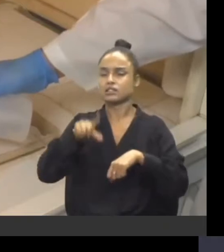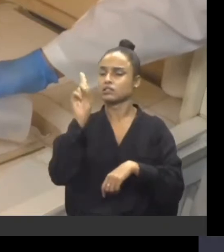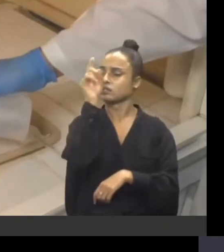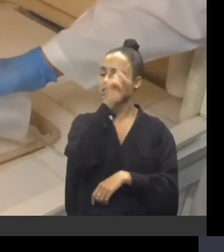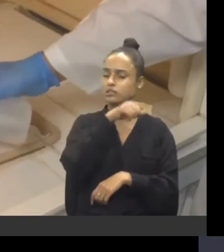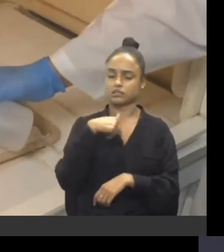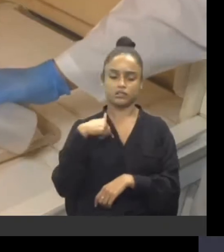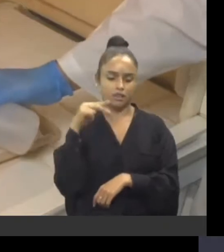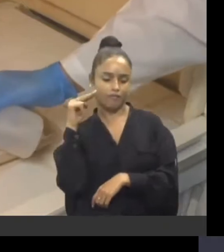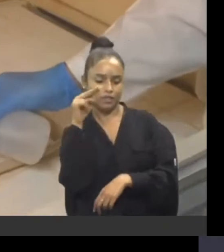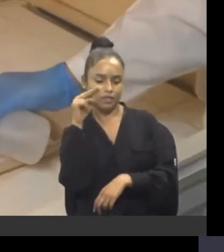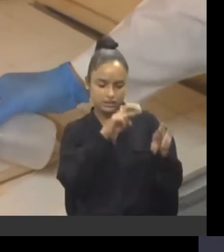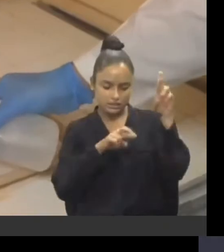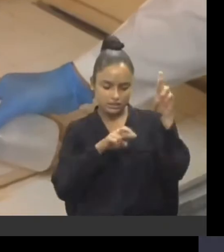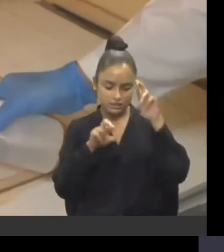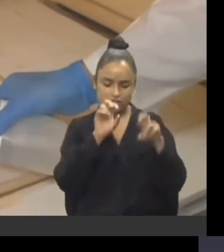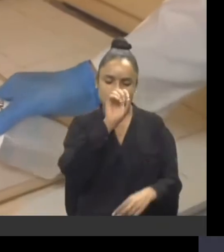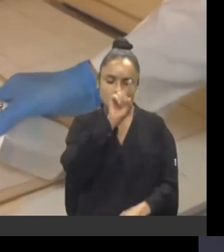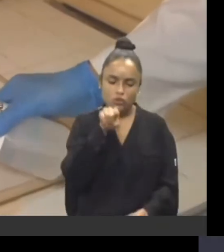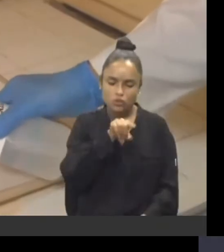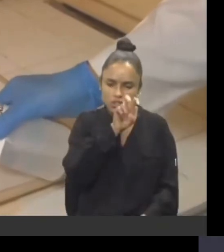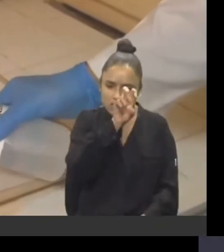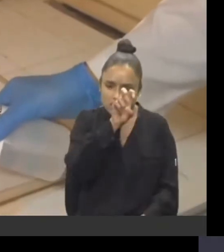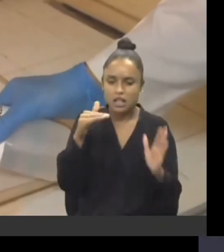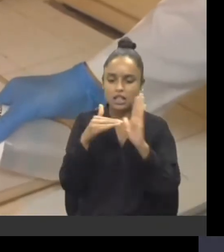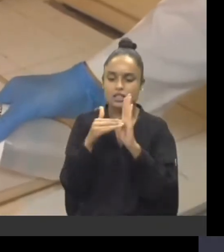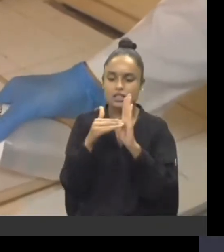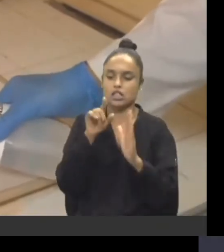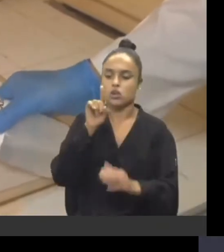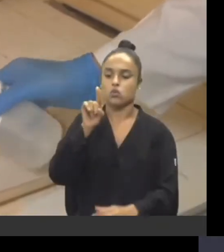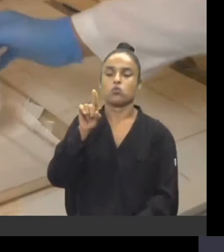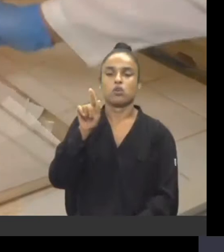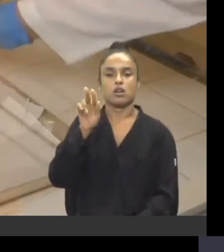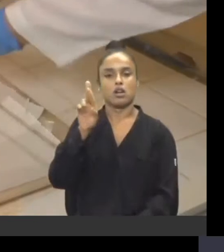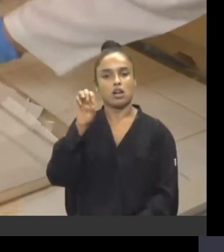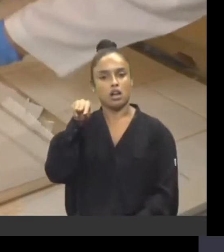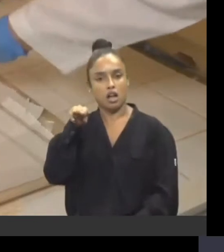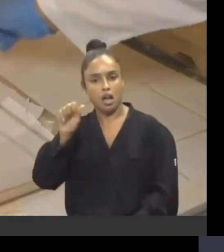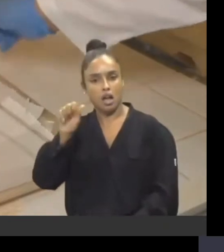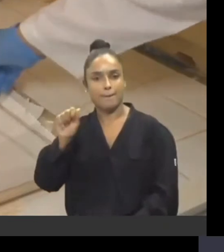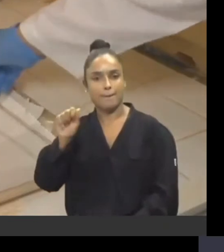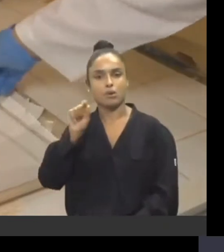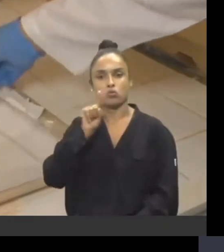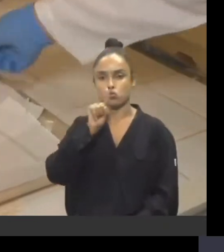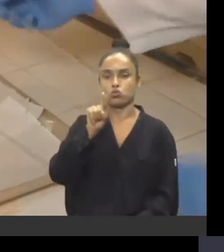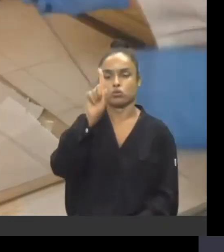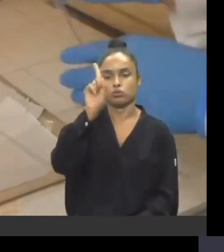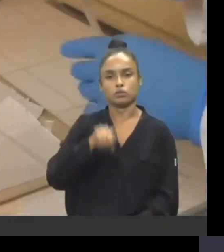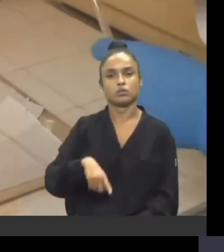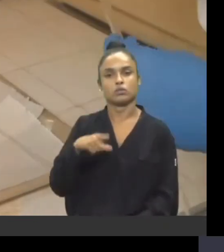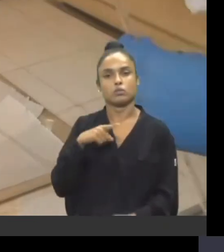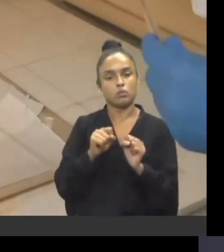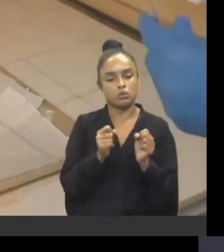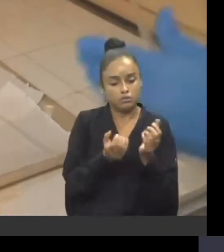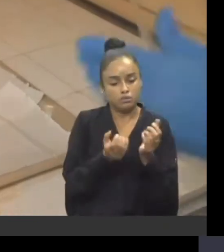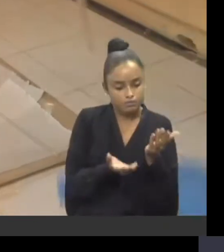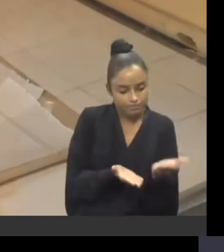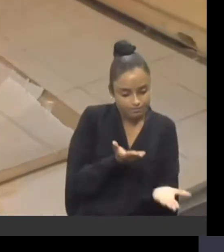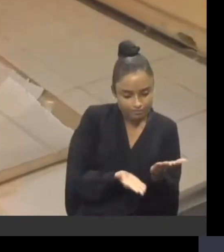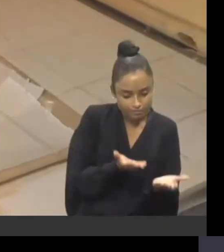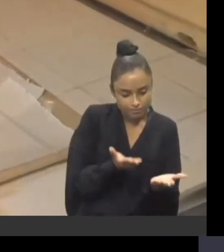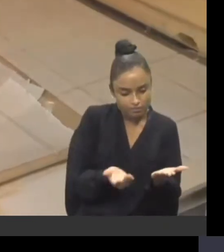pouco a visualização, então o ideal é pesar entre 0,5 e 1 grama. Então, após realizar a pesagem, a gente vai adicionar ali